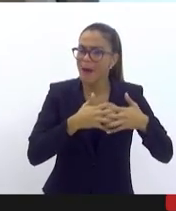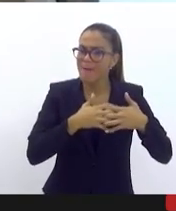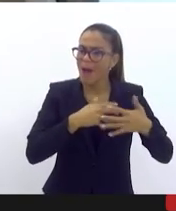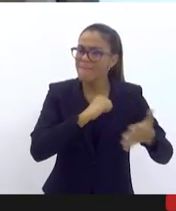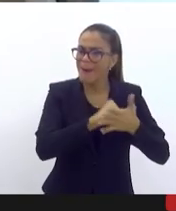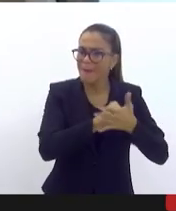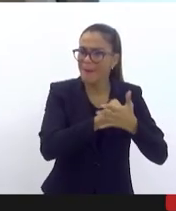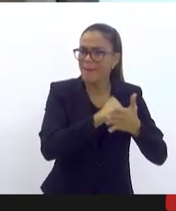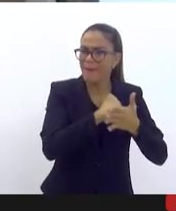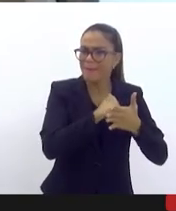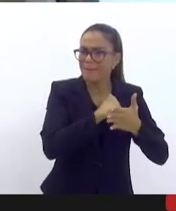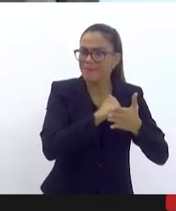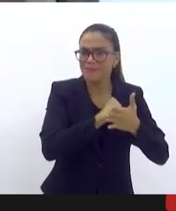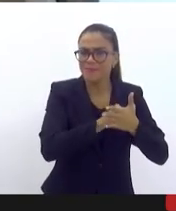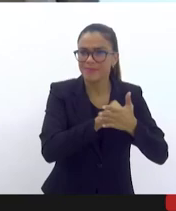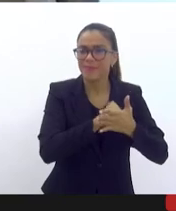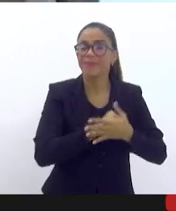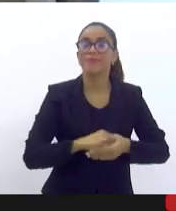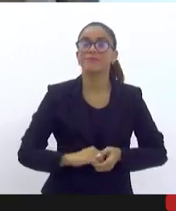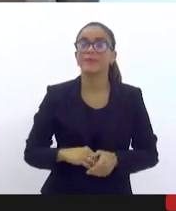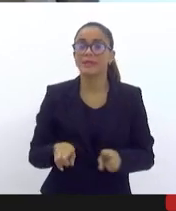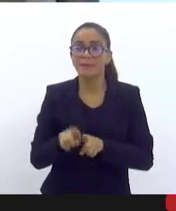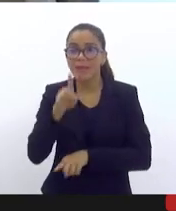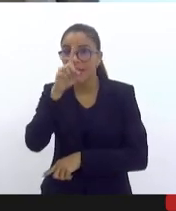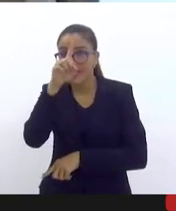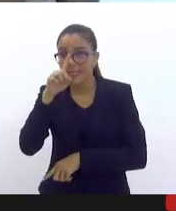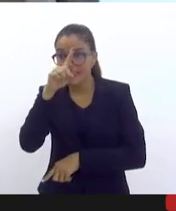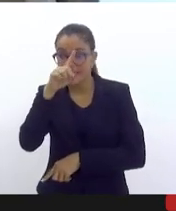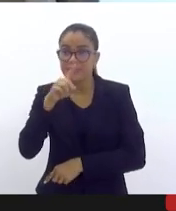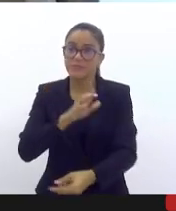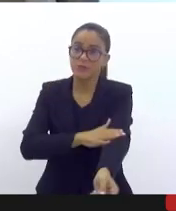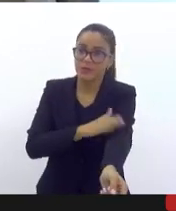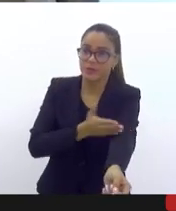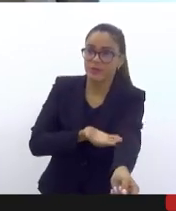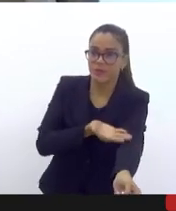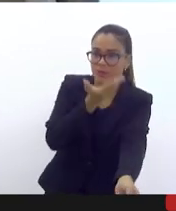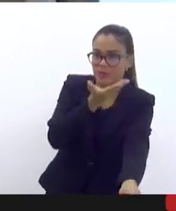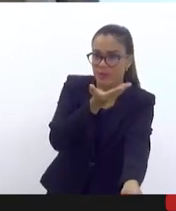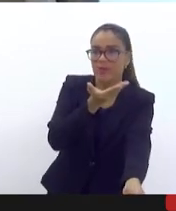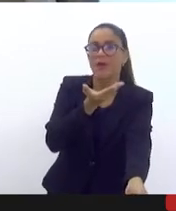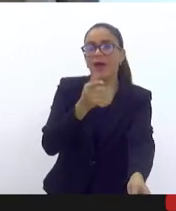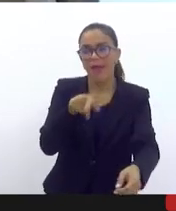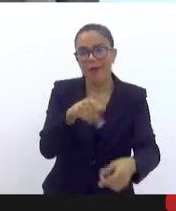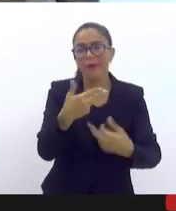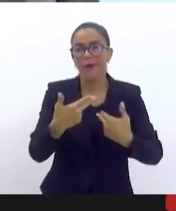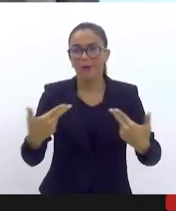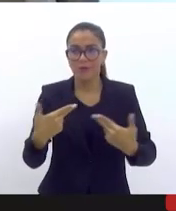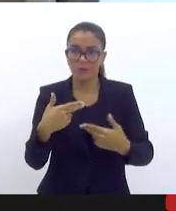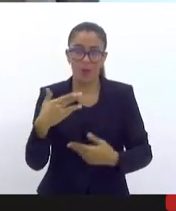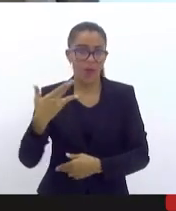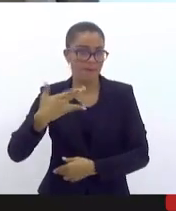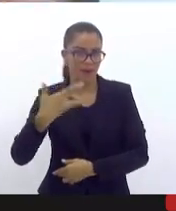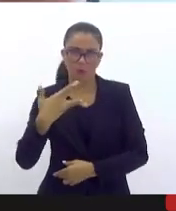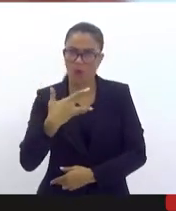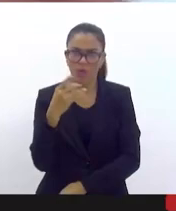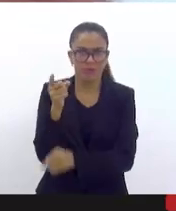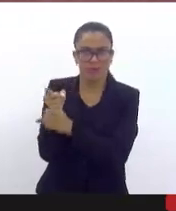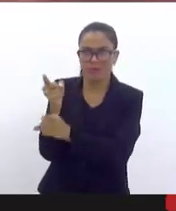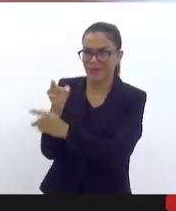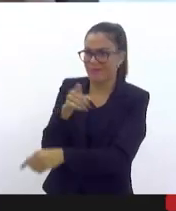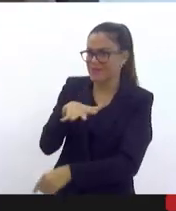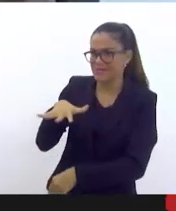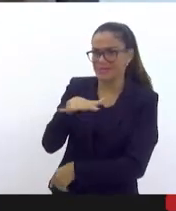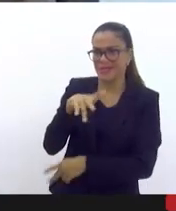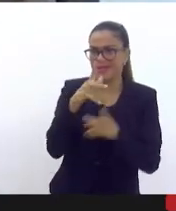e um risco aí de hipertensão né que também é uma coisa que com a maconha não era visto essas coisas